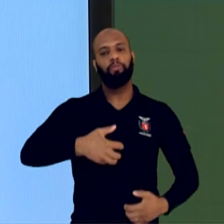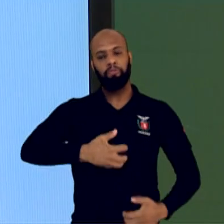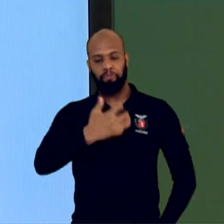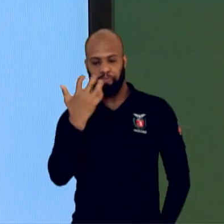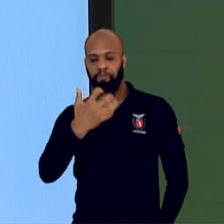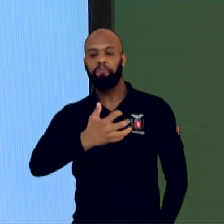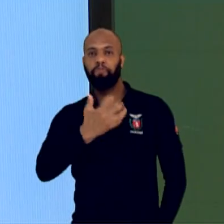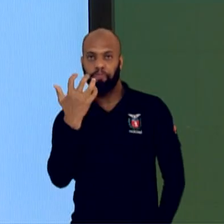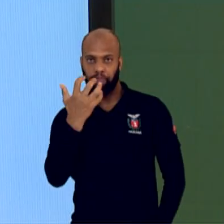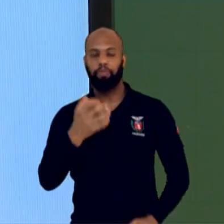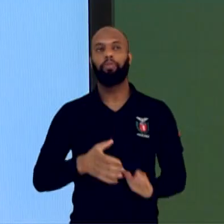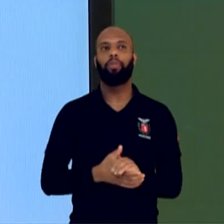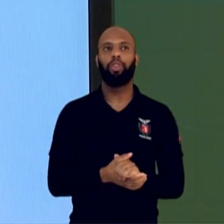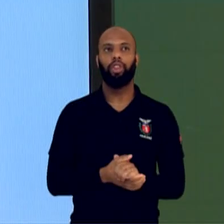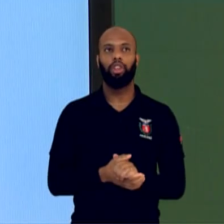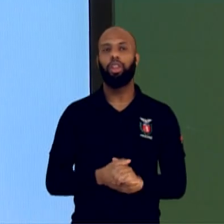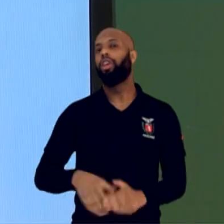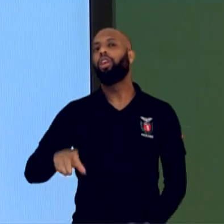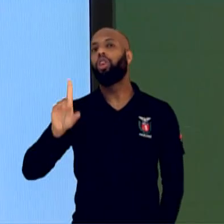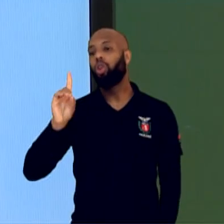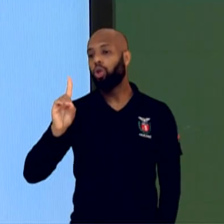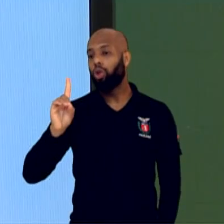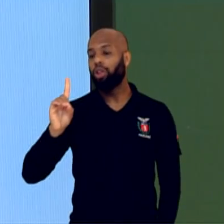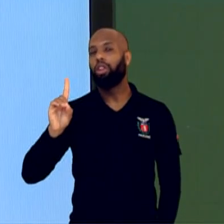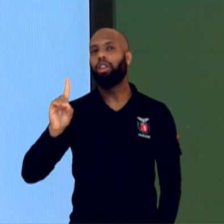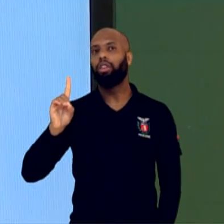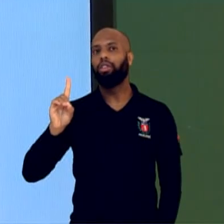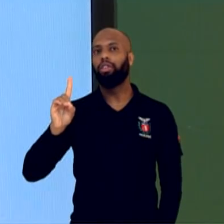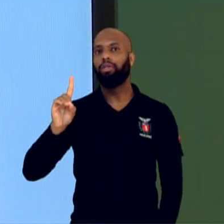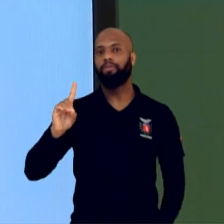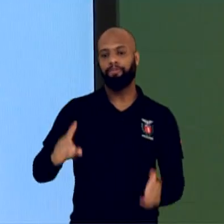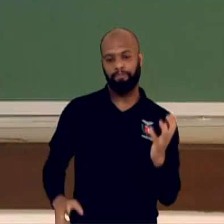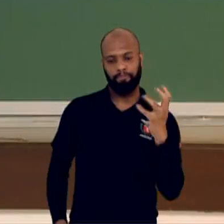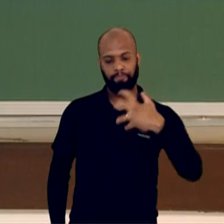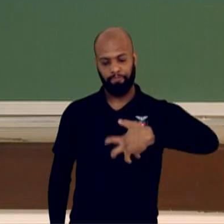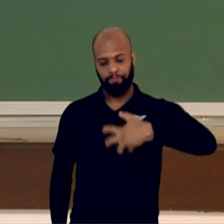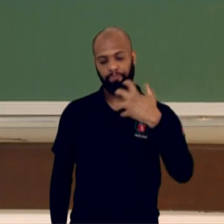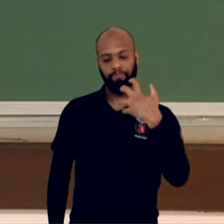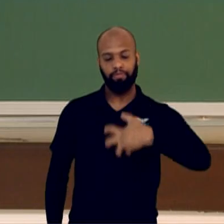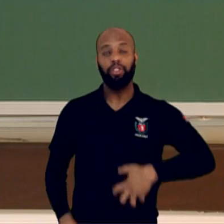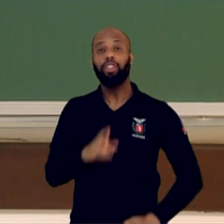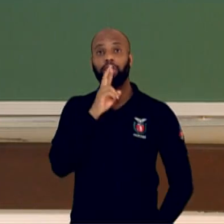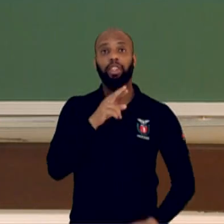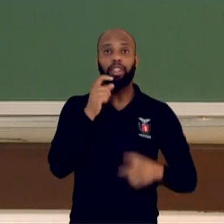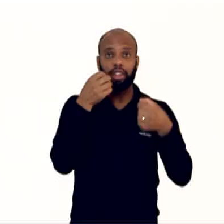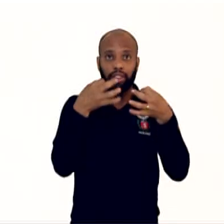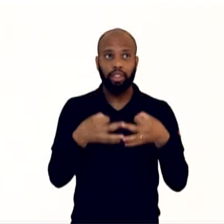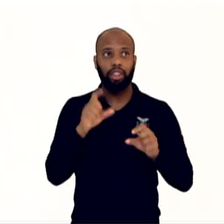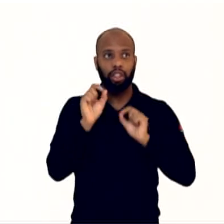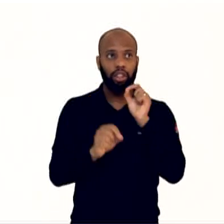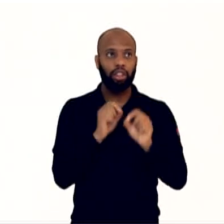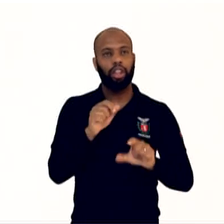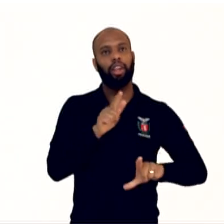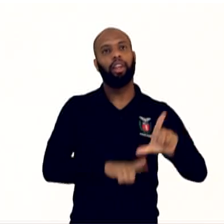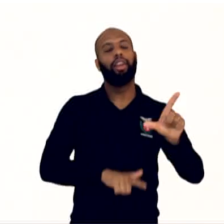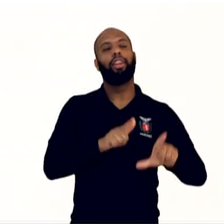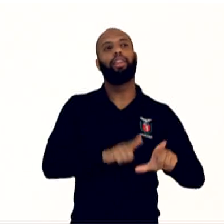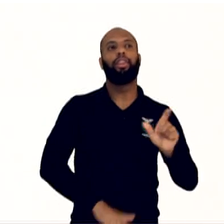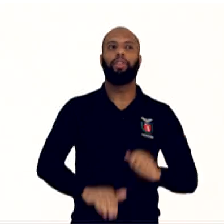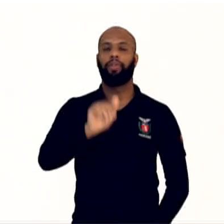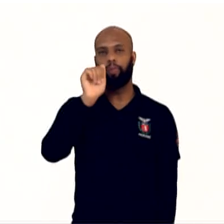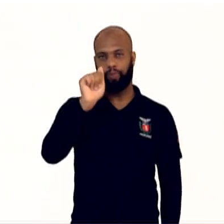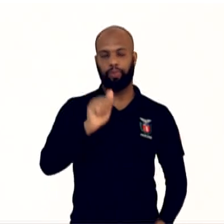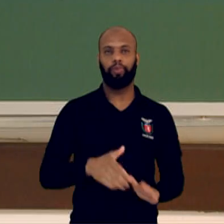movimento anti-horário, certo? E o D que está em contato com o C, sentido horário. Então, nossa resposta correta, anti-horário, anti-horário